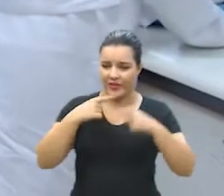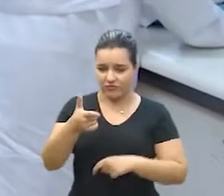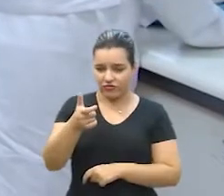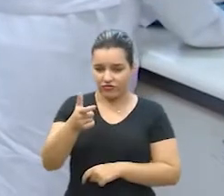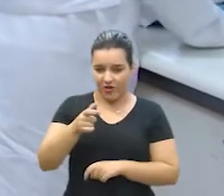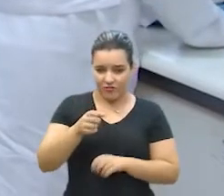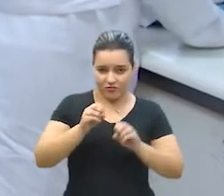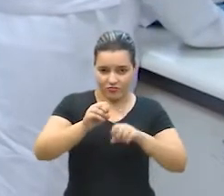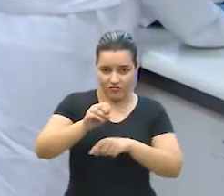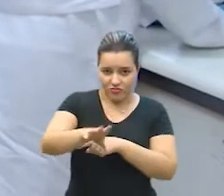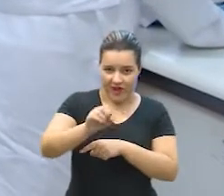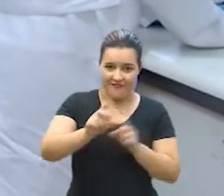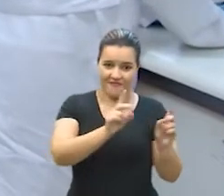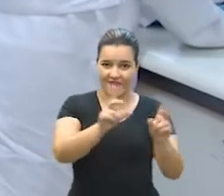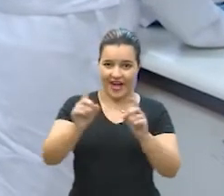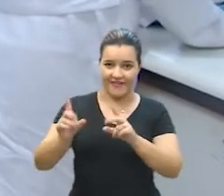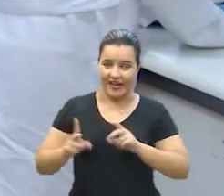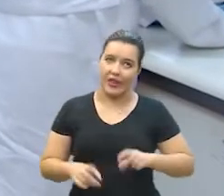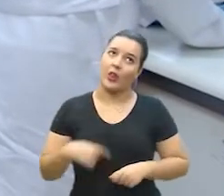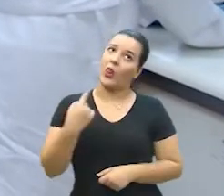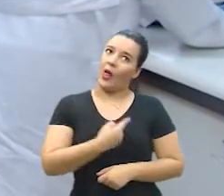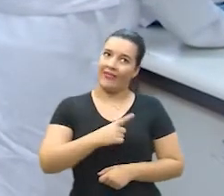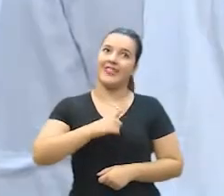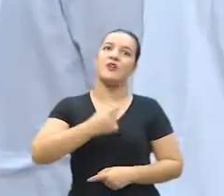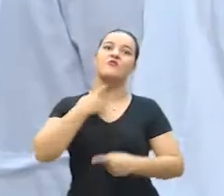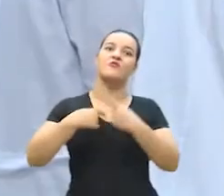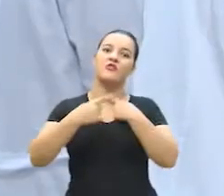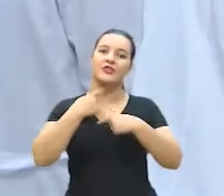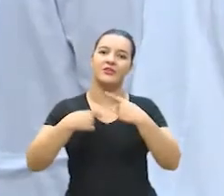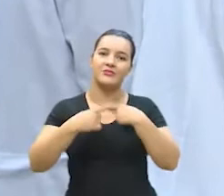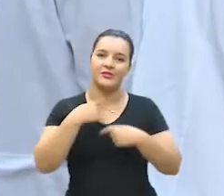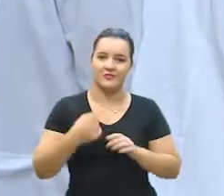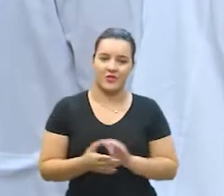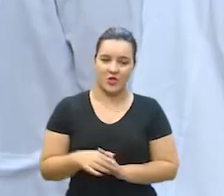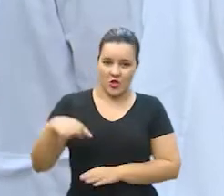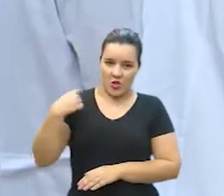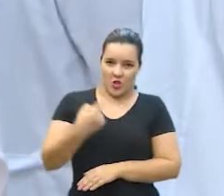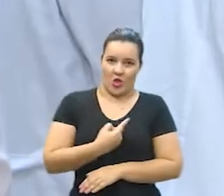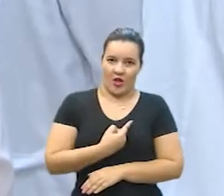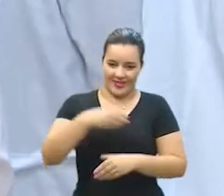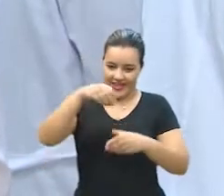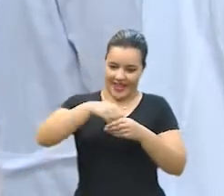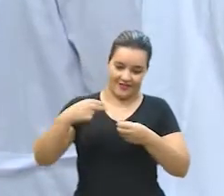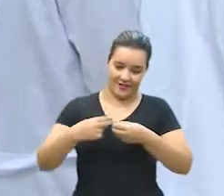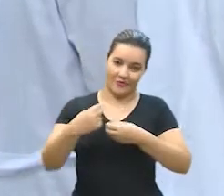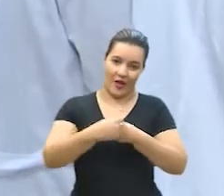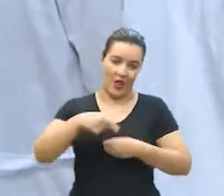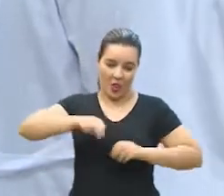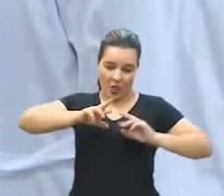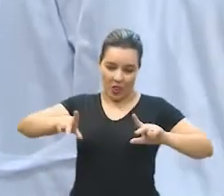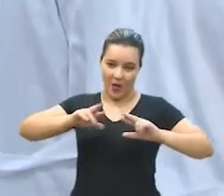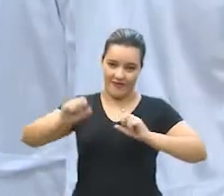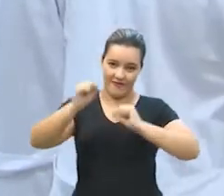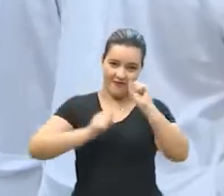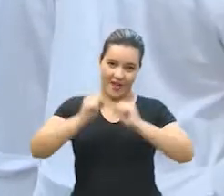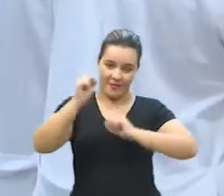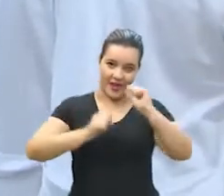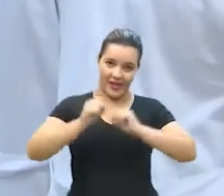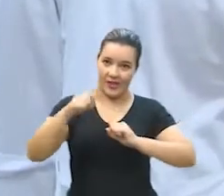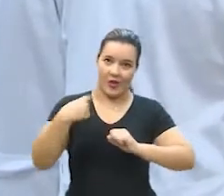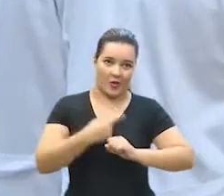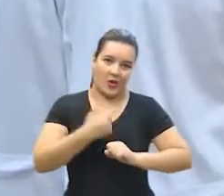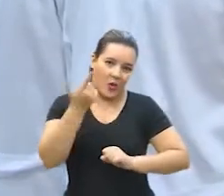certamente tem essa dúvida. Vai ser comercializado esse spray? Essa é a nossa expectativa, né? Nós não somos, né, aqui na universidade